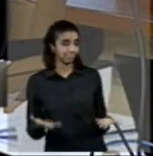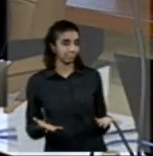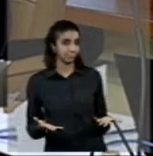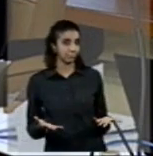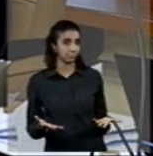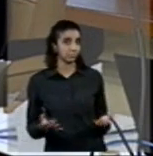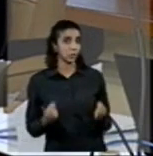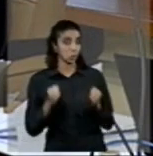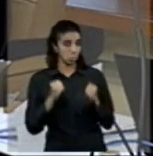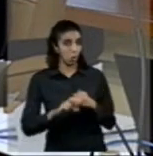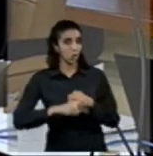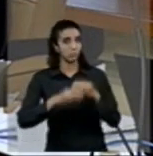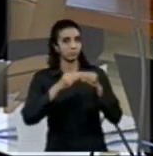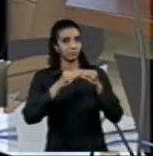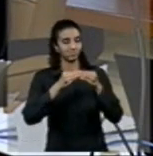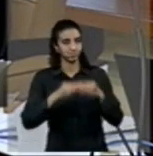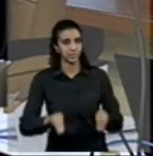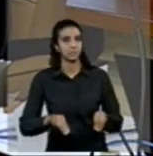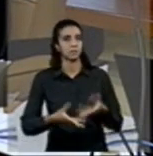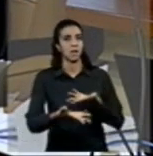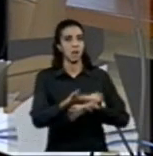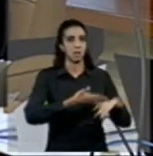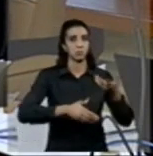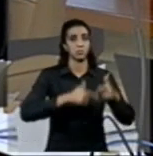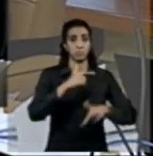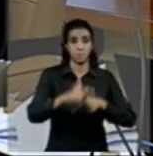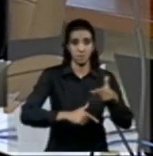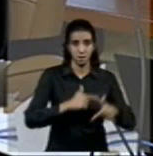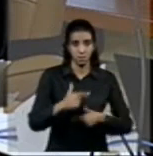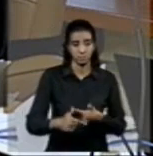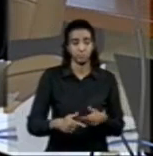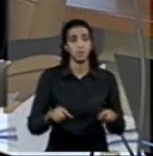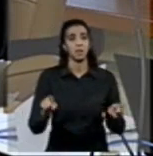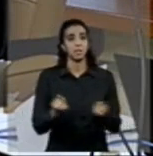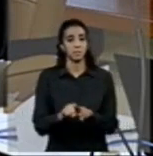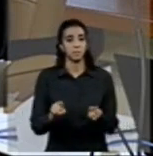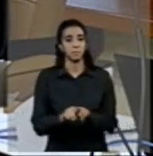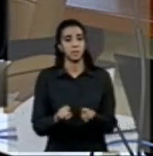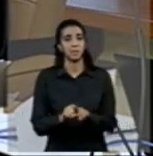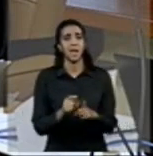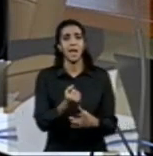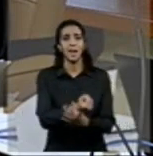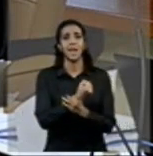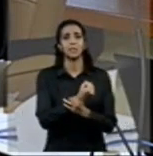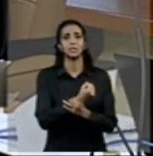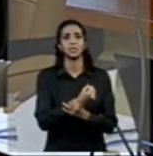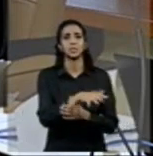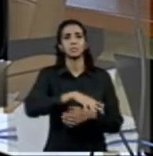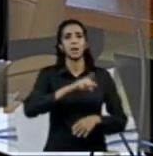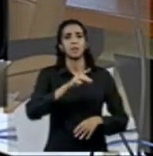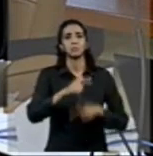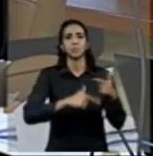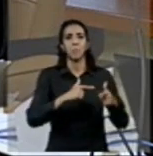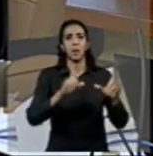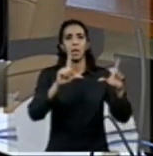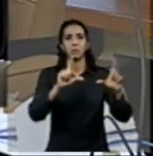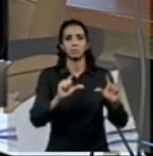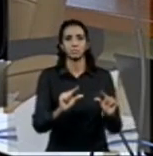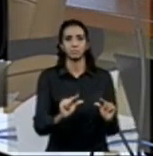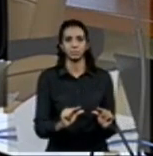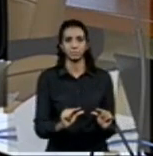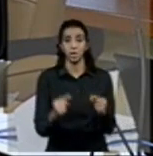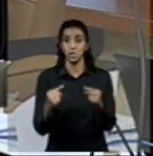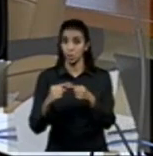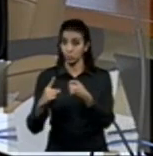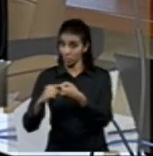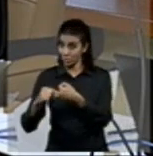a precarização das relações de trabalho e a redução das garantias trabalhistas esculpidas no